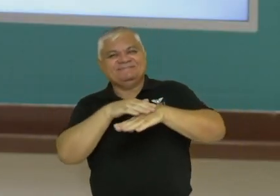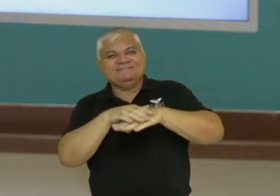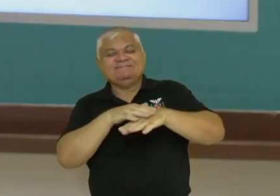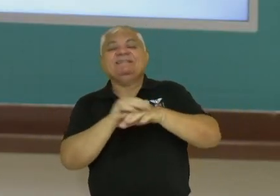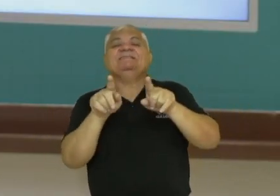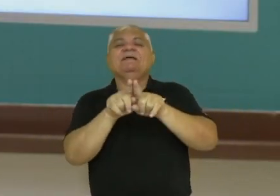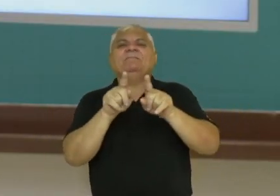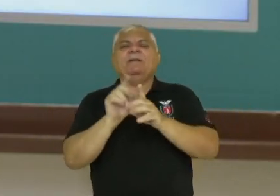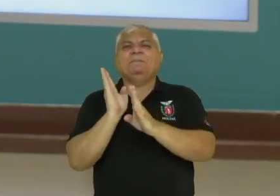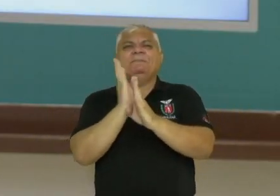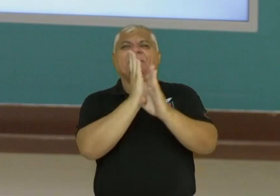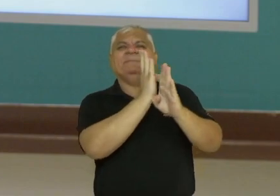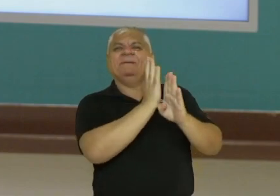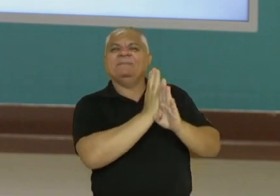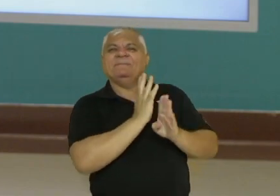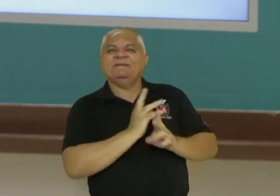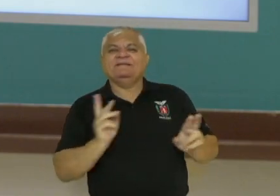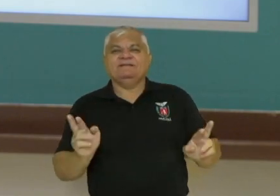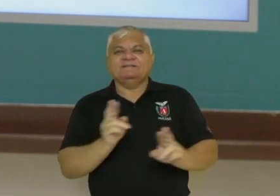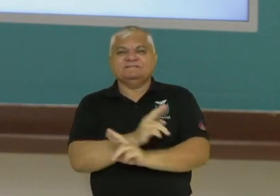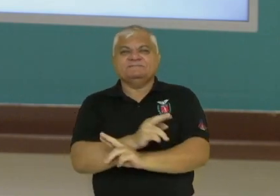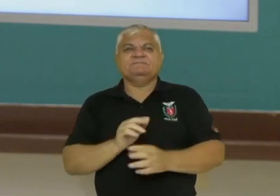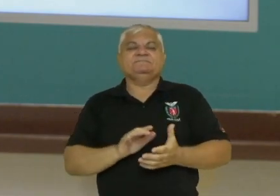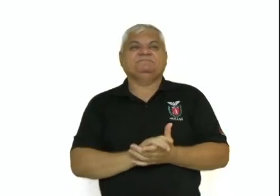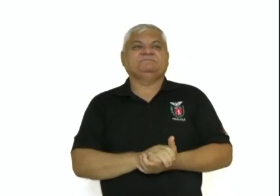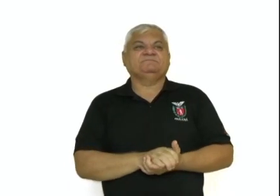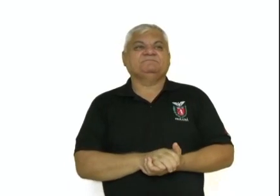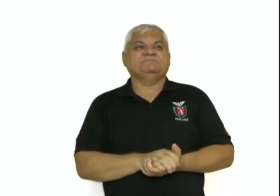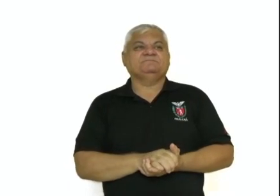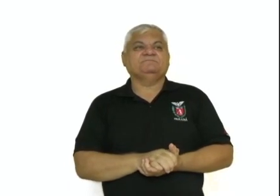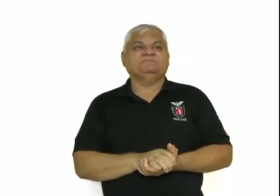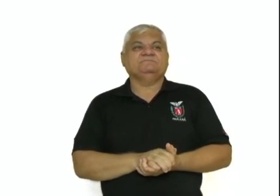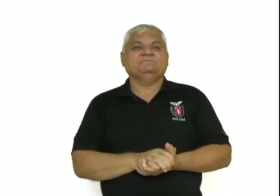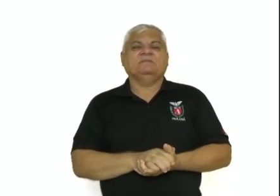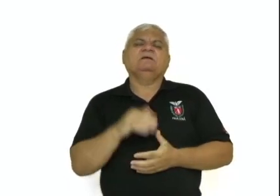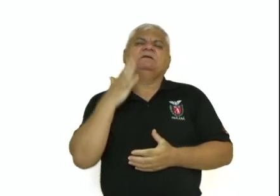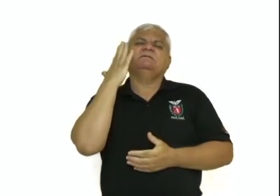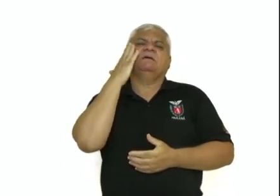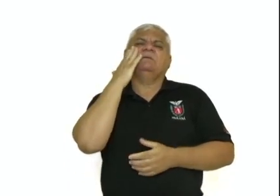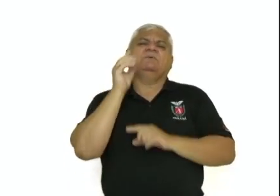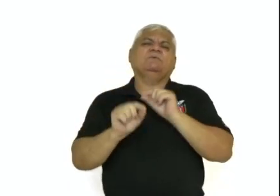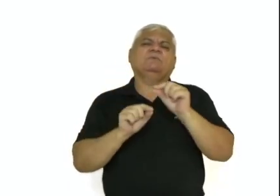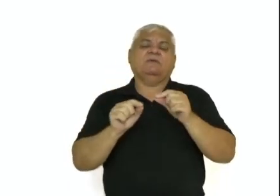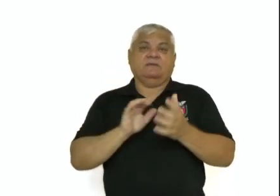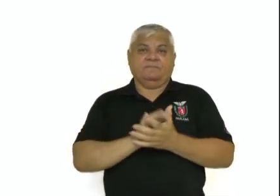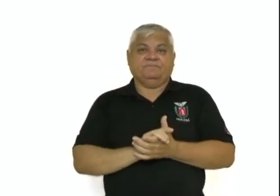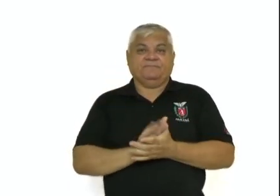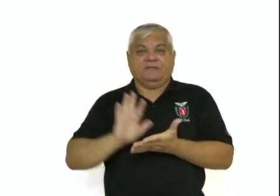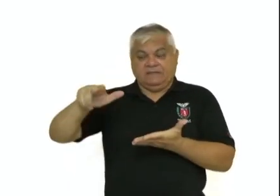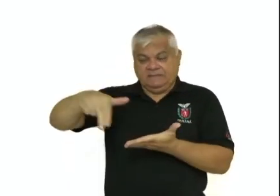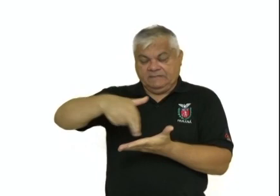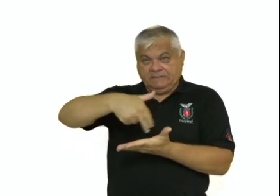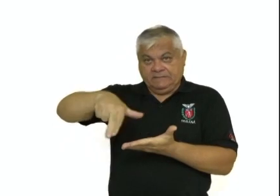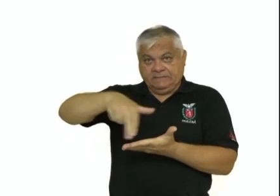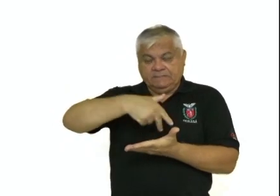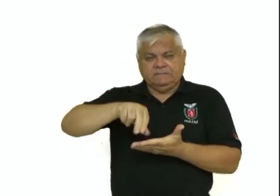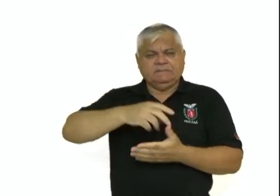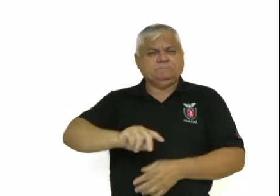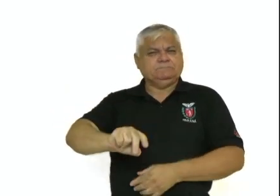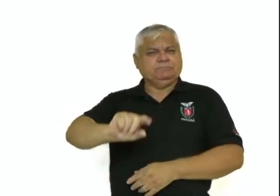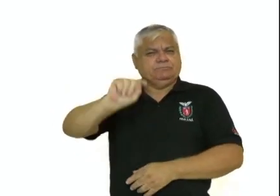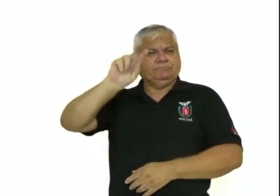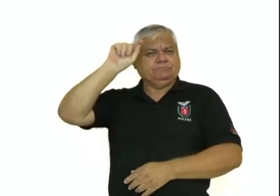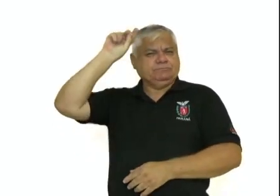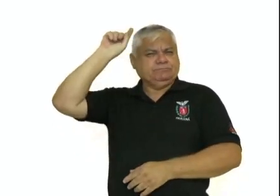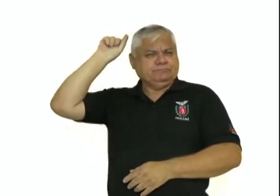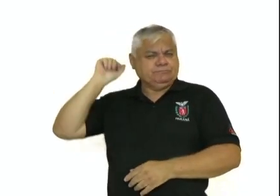tentar identificar essas relações. Então, o que nós já sabemos? As danças de salão são tão antigas quanto a